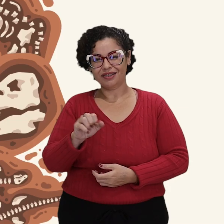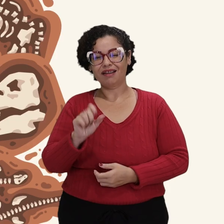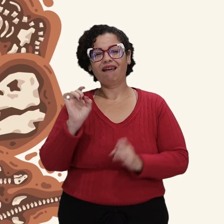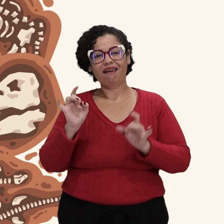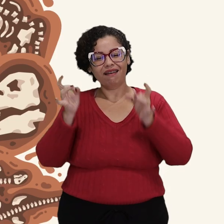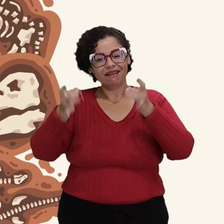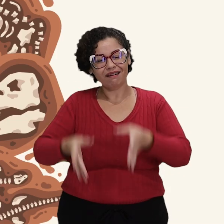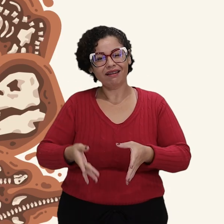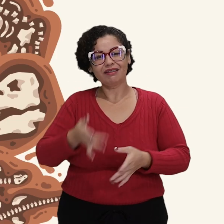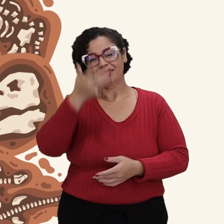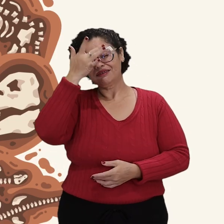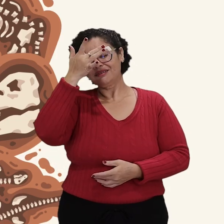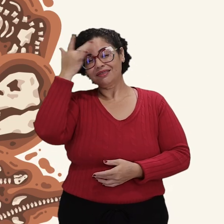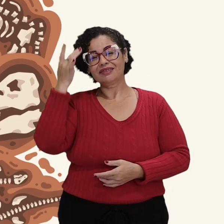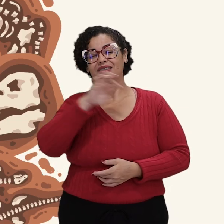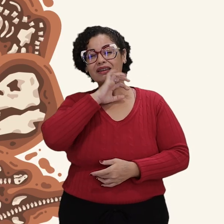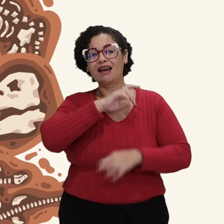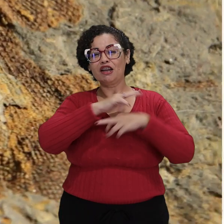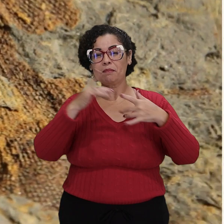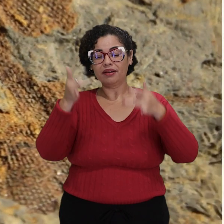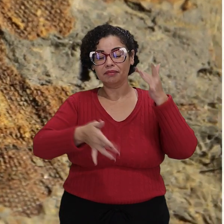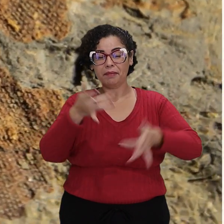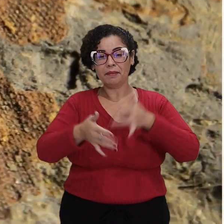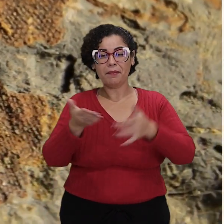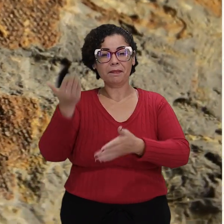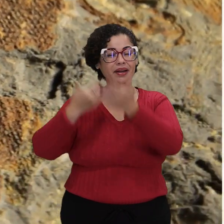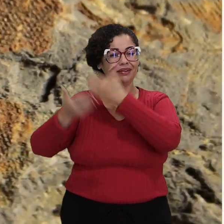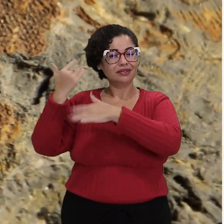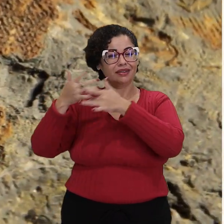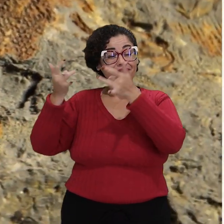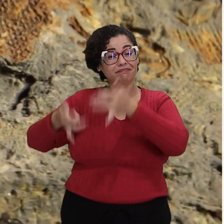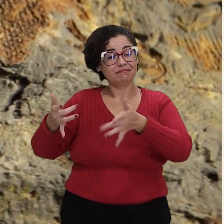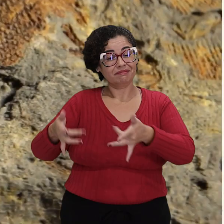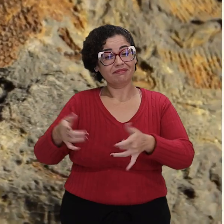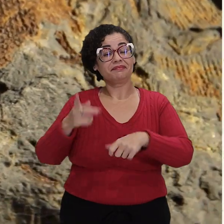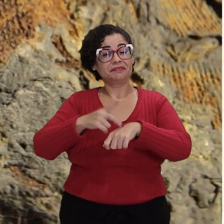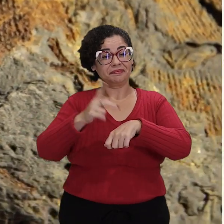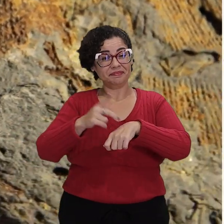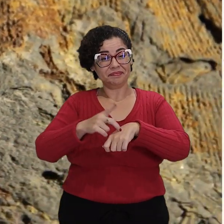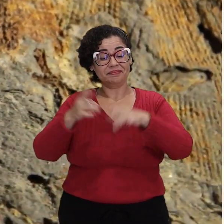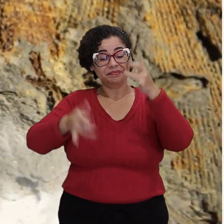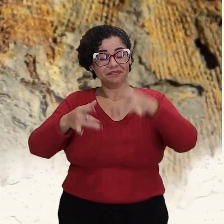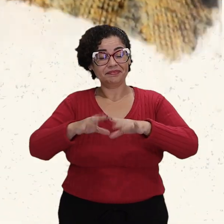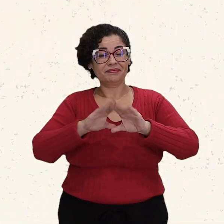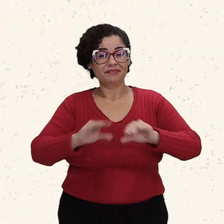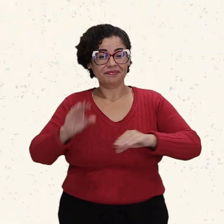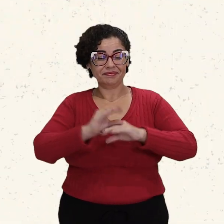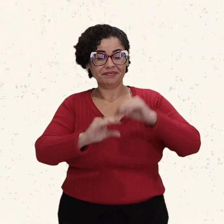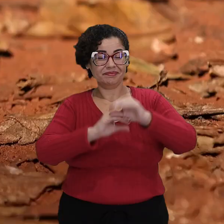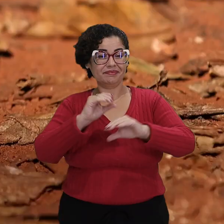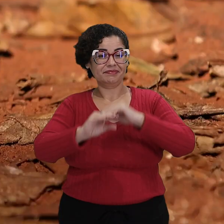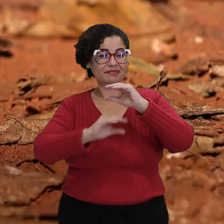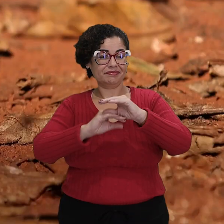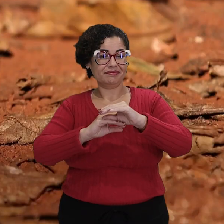de seres vivos que viveram no passado, geralmente preservados em rochas sedimentares.